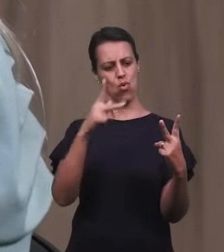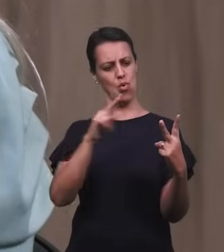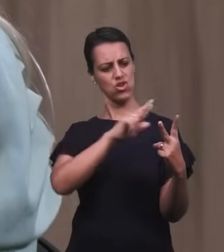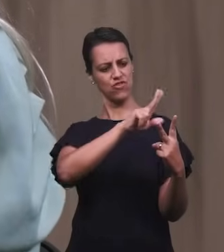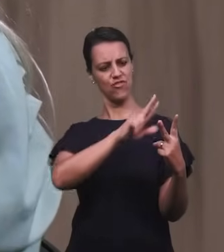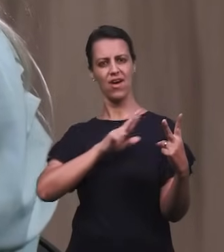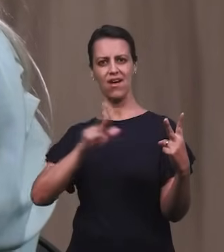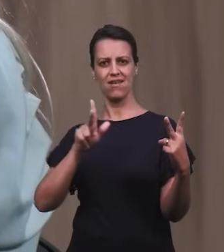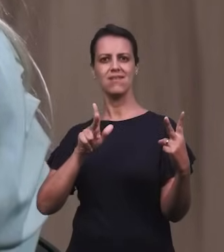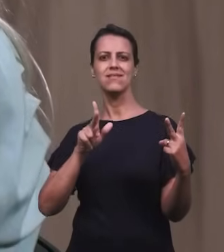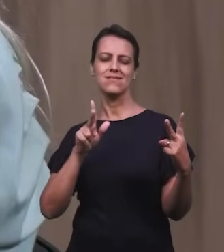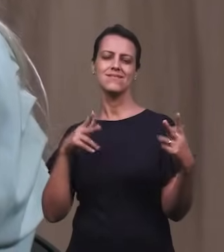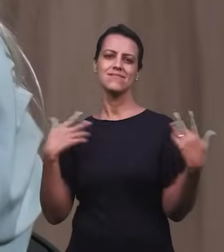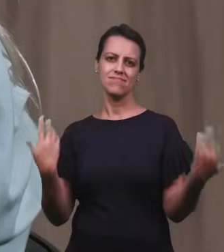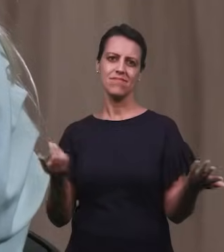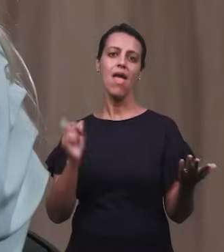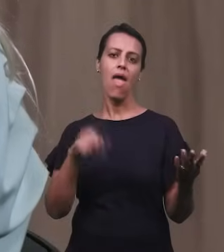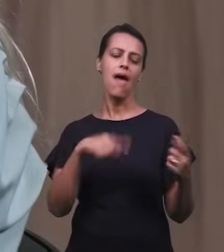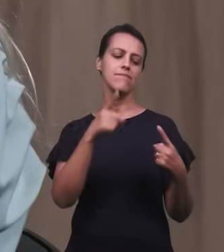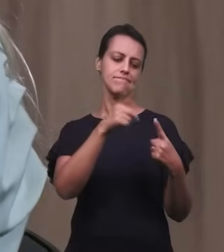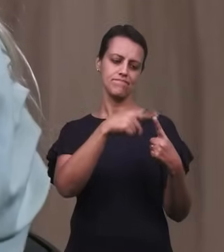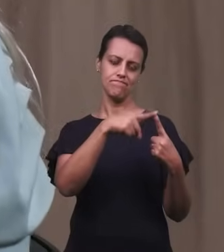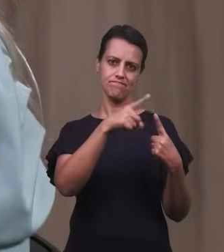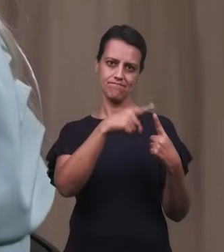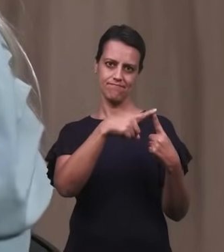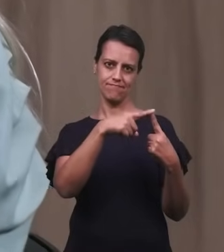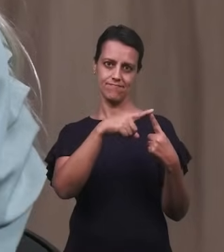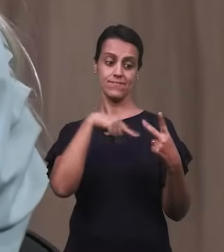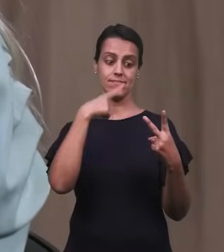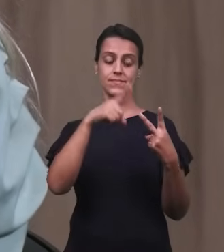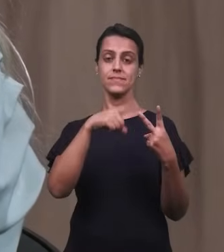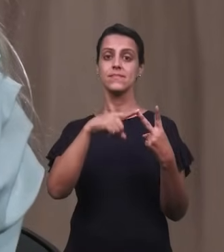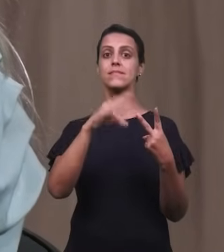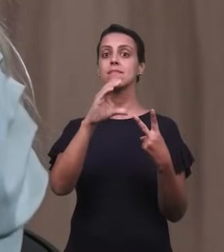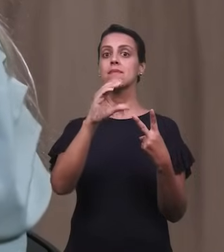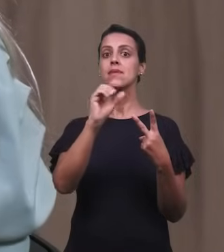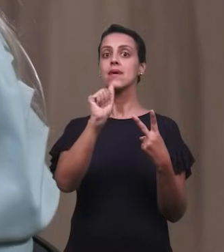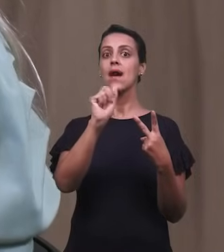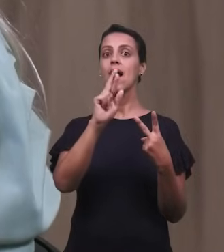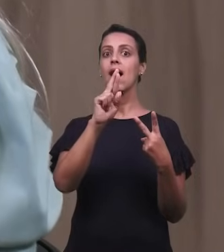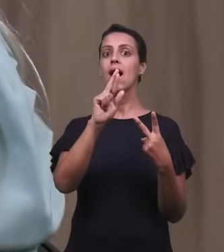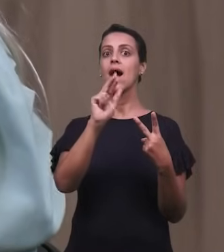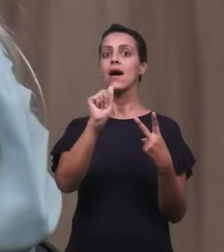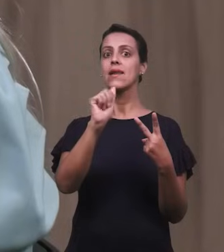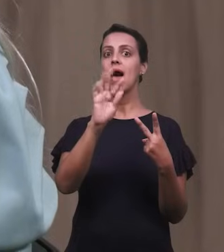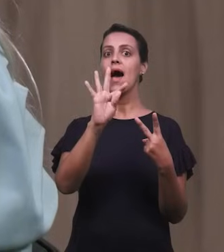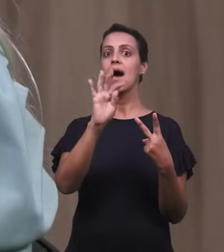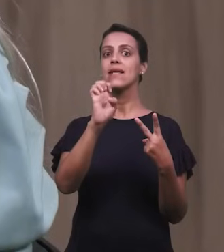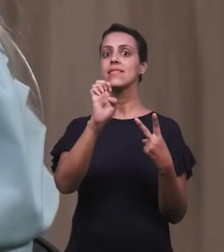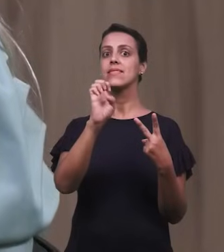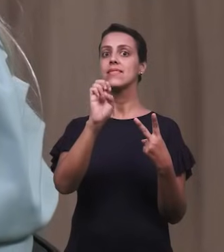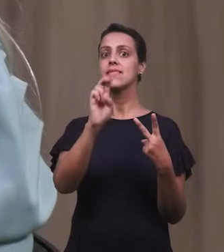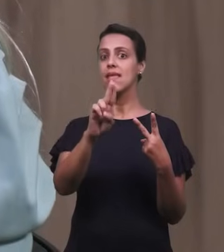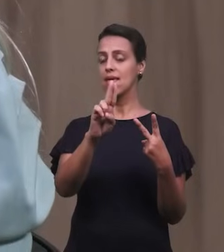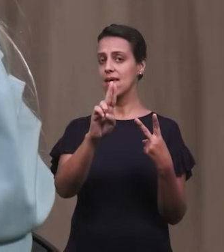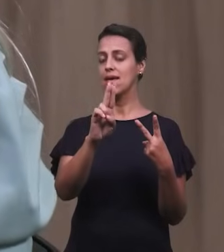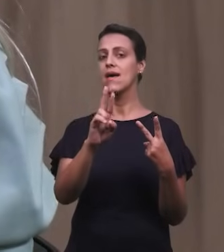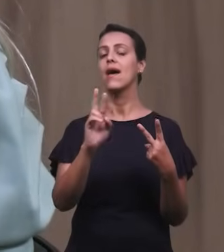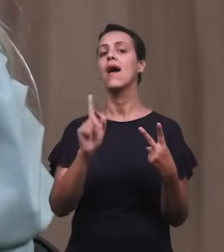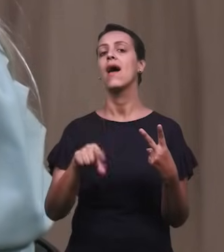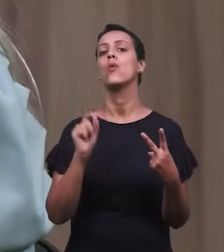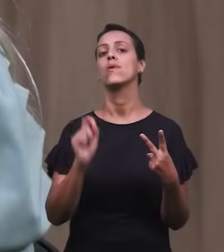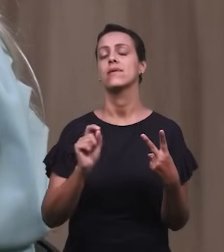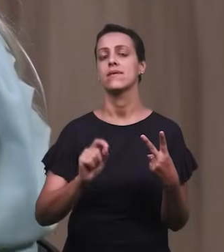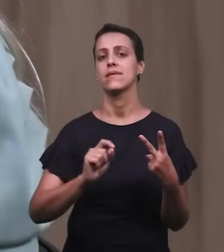Então, esses são os nossos temperamentos. Então, o que é o nosso caráter? O caráter está muito ligado